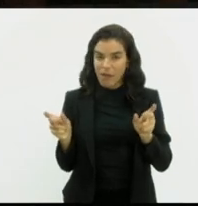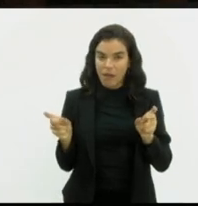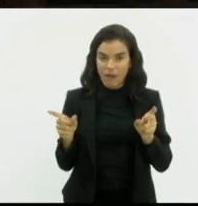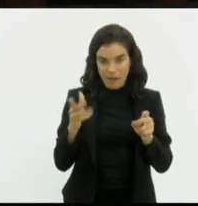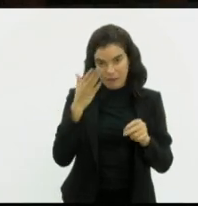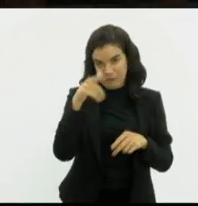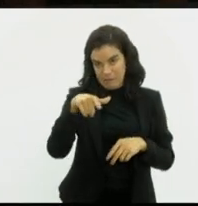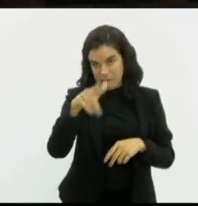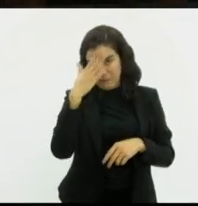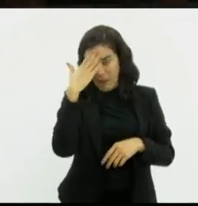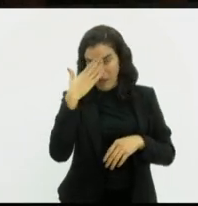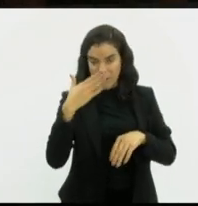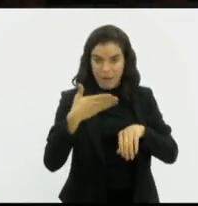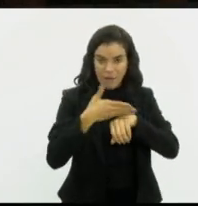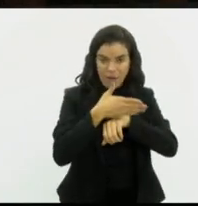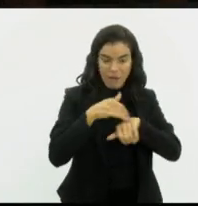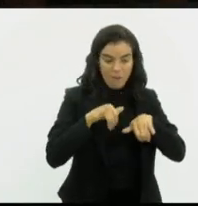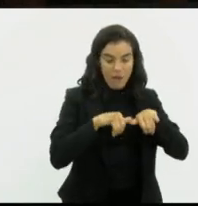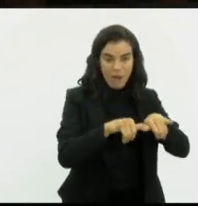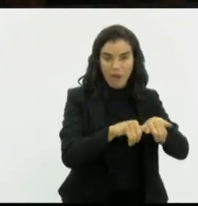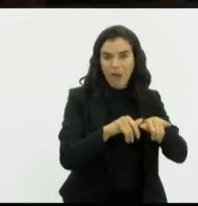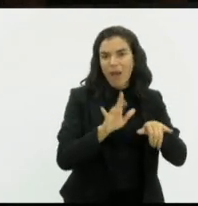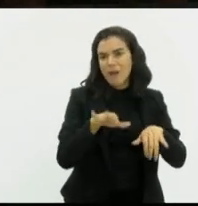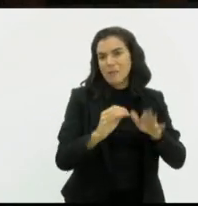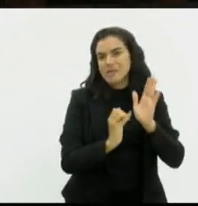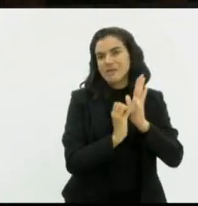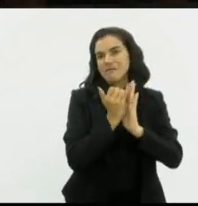sabe disso. Ah, mas a inflação está a mesma. Não.